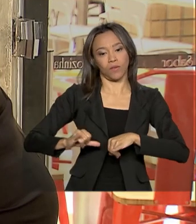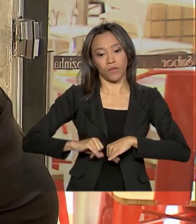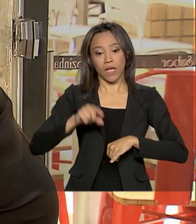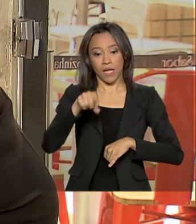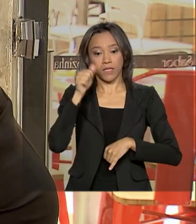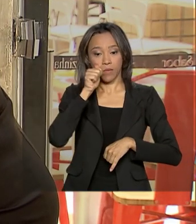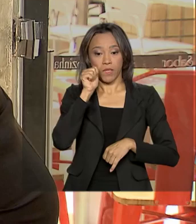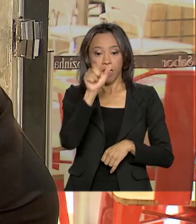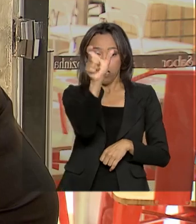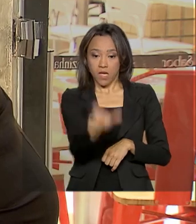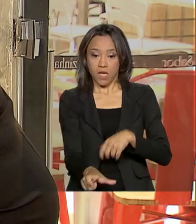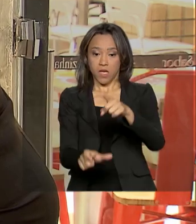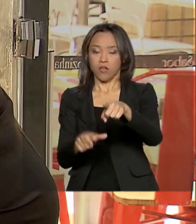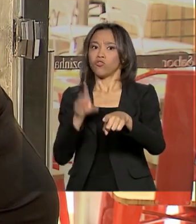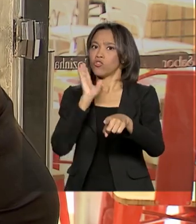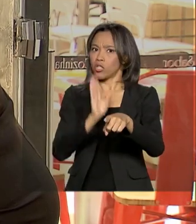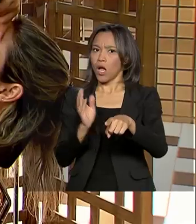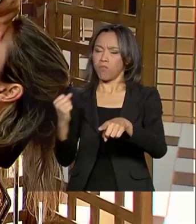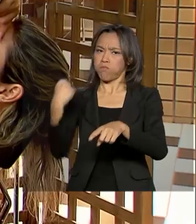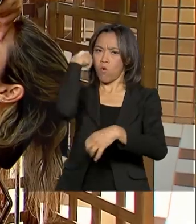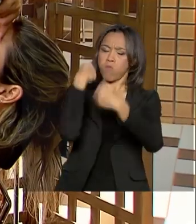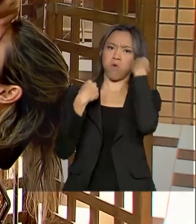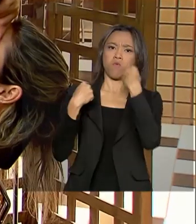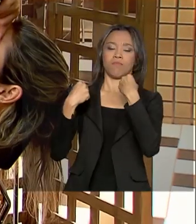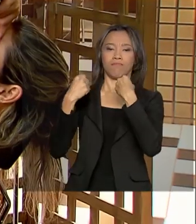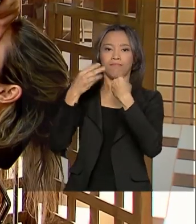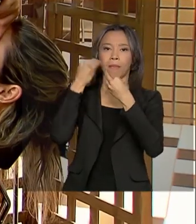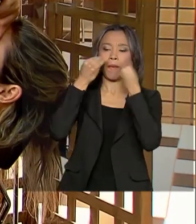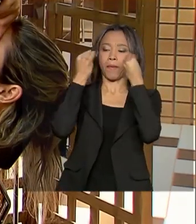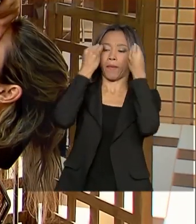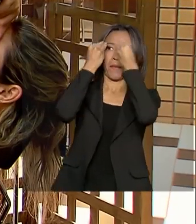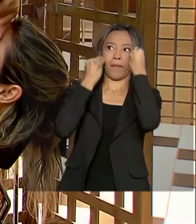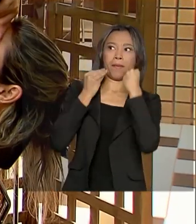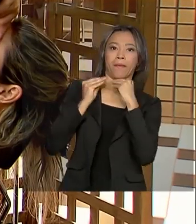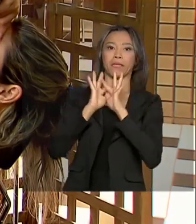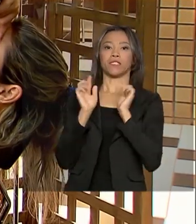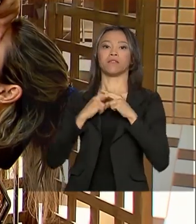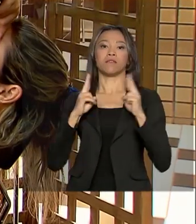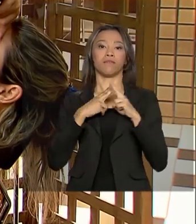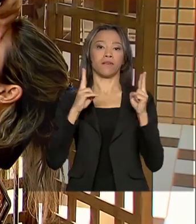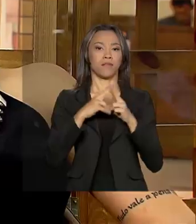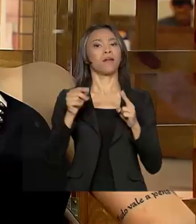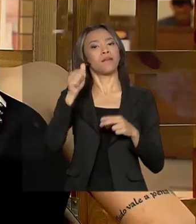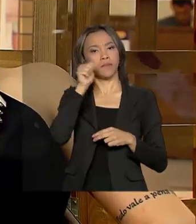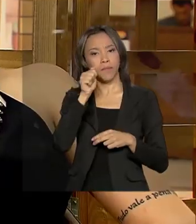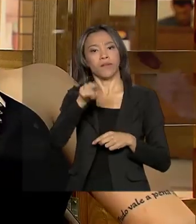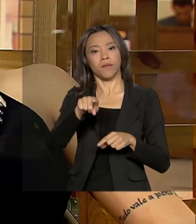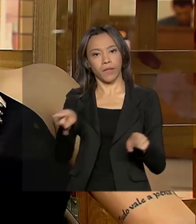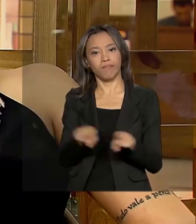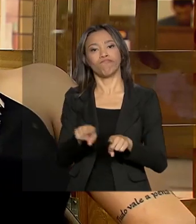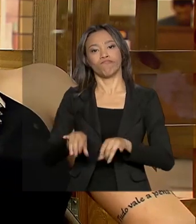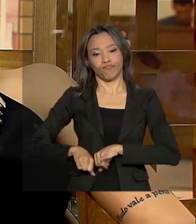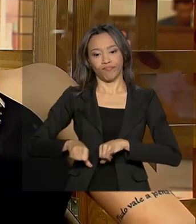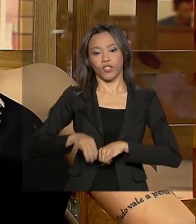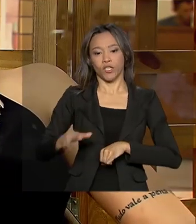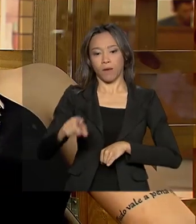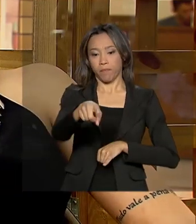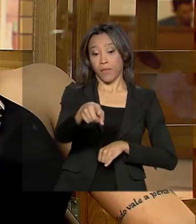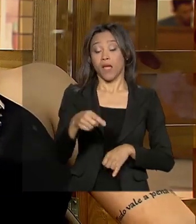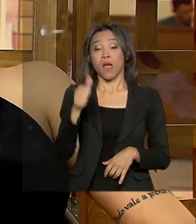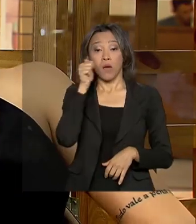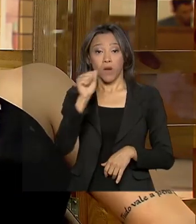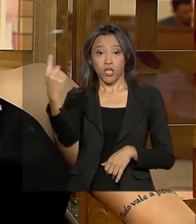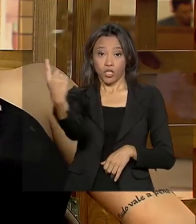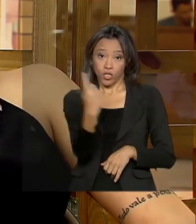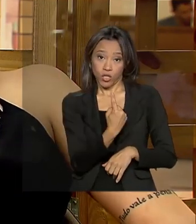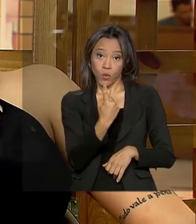maquiadora já teve de cobrir marcas de agressão em clientes e também já foi vítima. Ela chegou no salão com o hematoma,